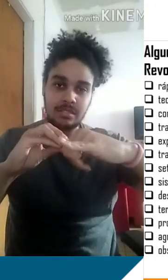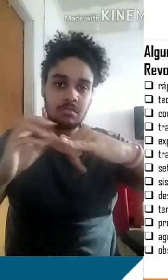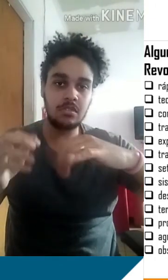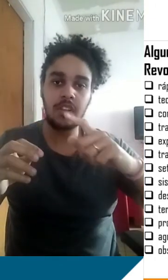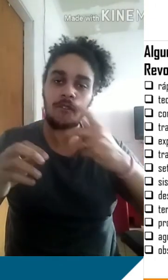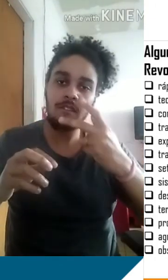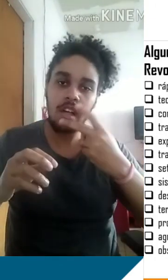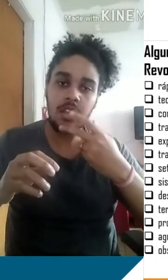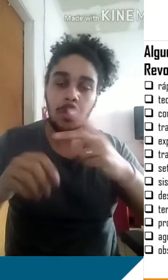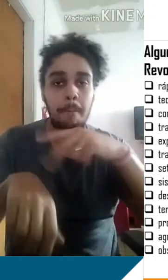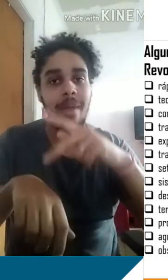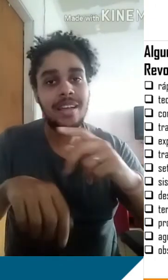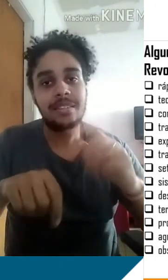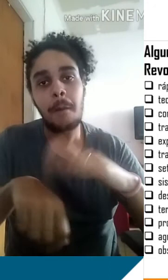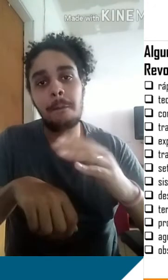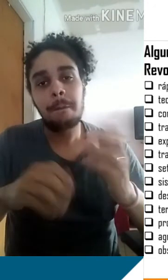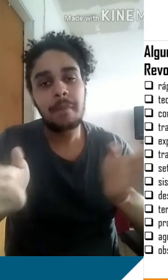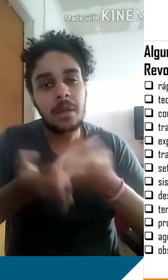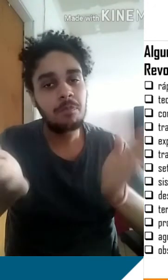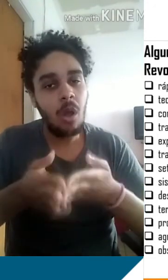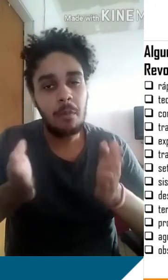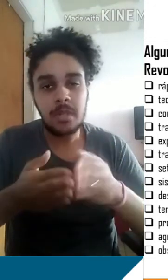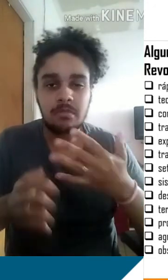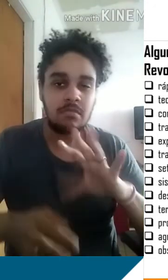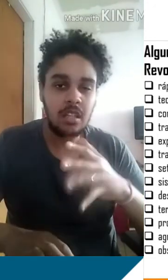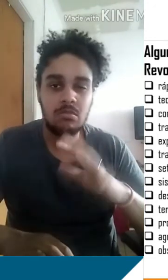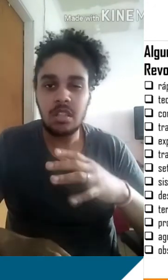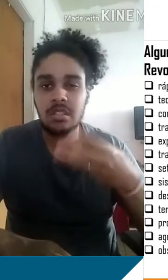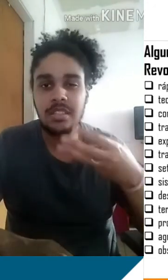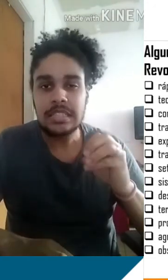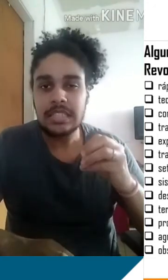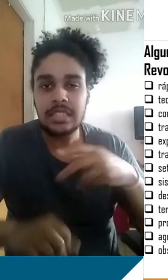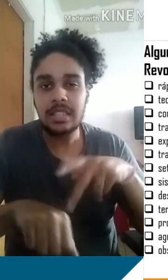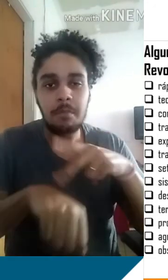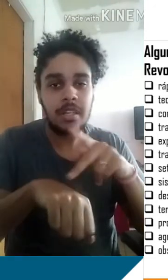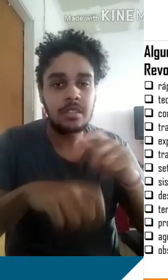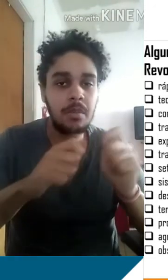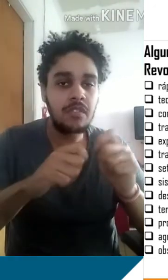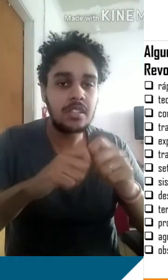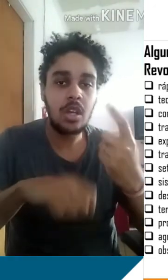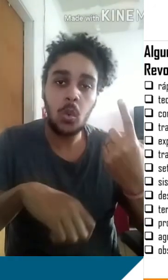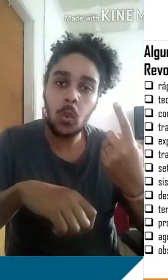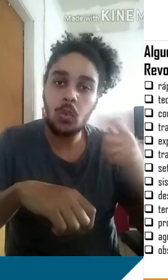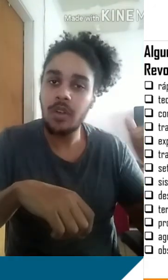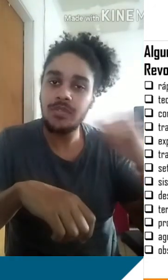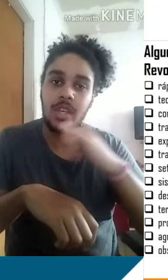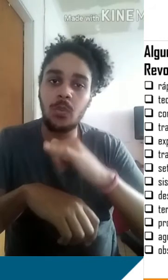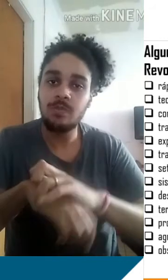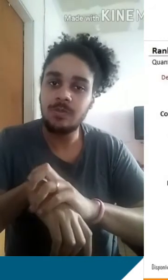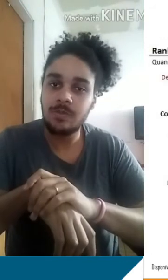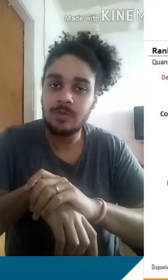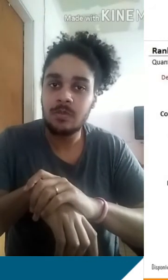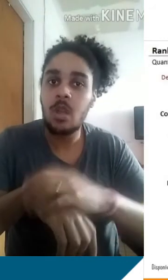30 países para a construção do Boeing 737, tá? É muita coisa. E é uma característica desse período atual,